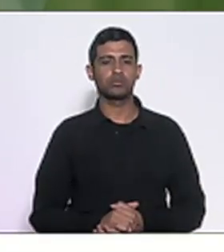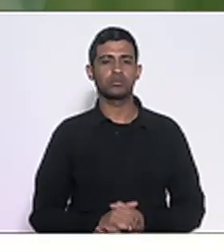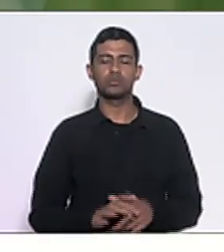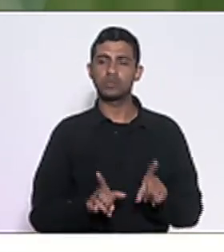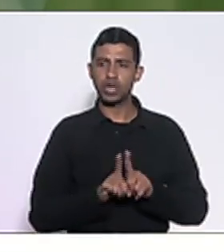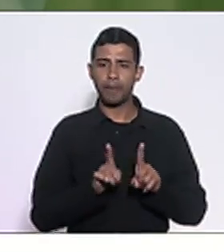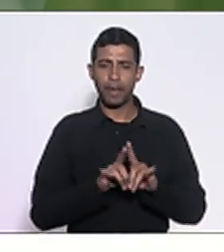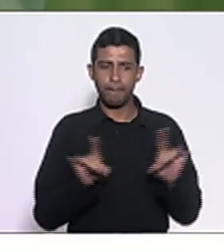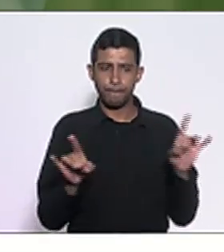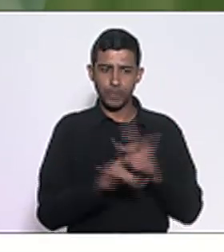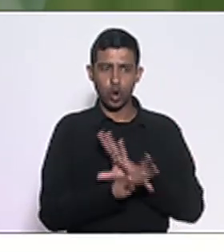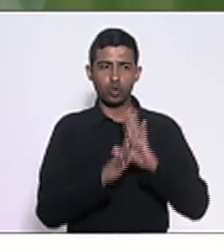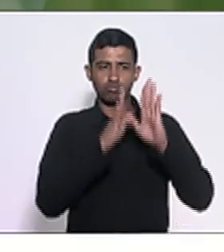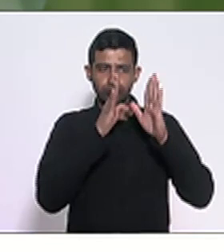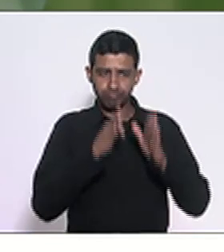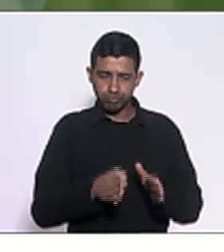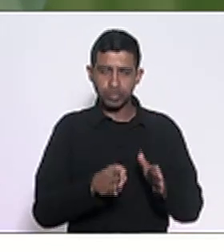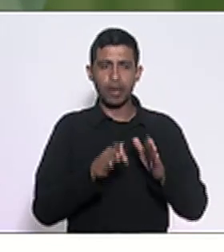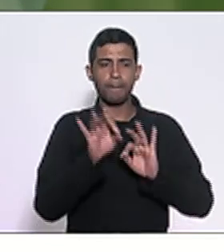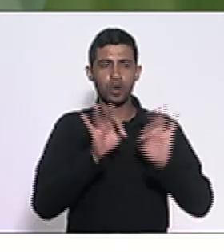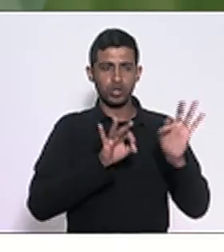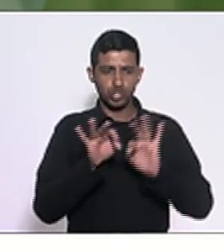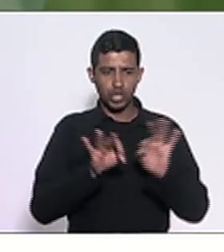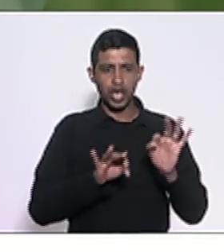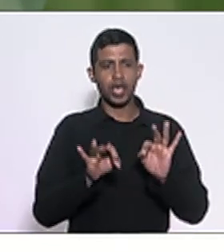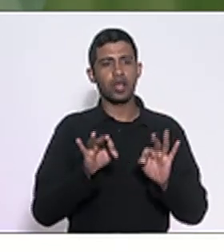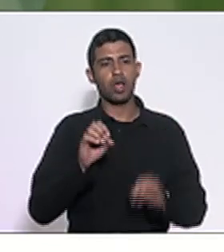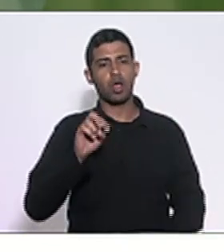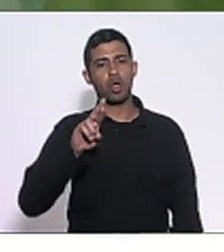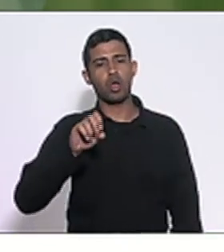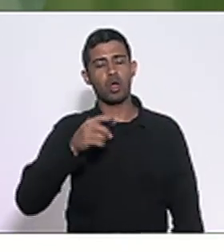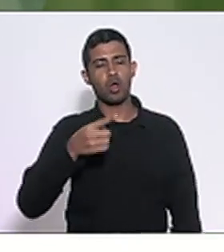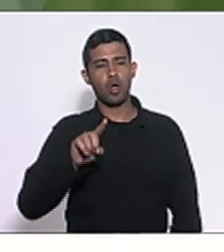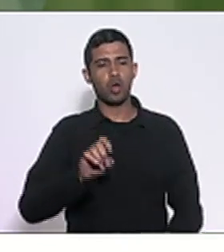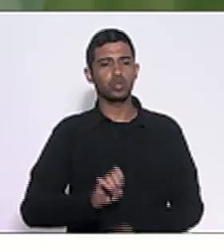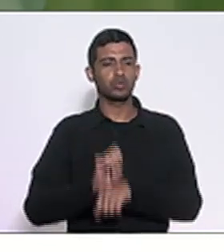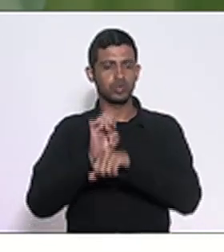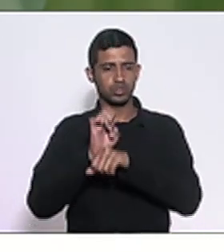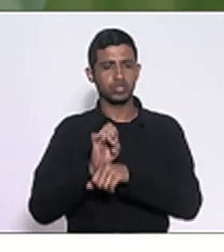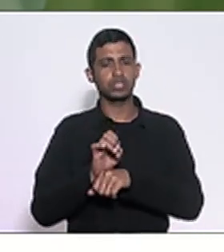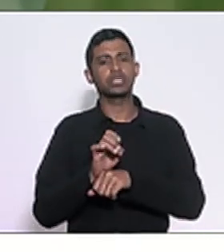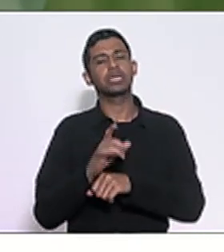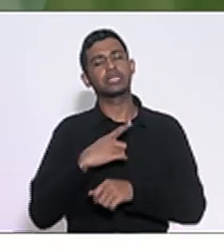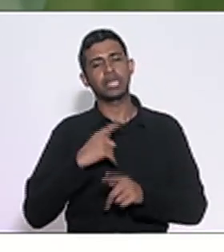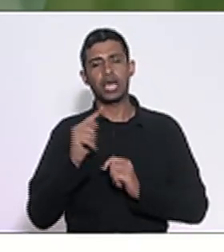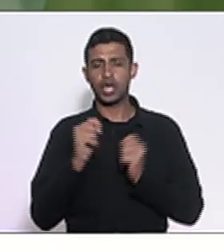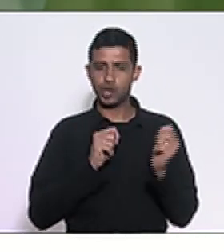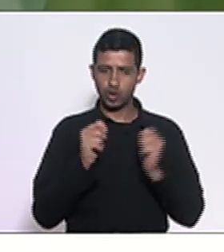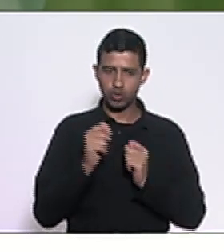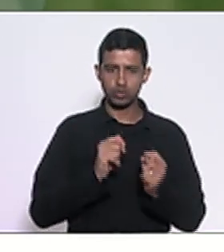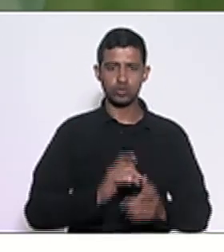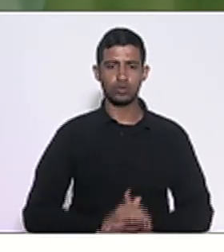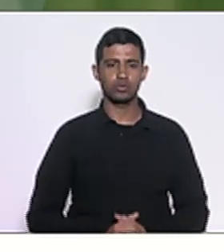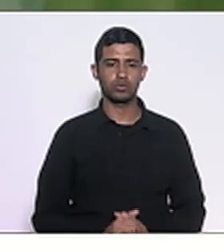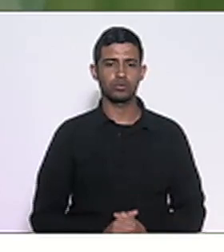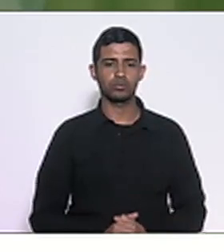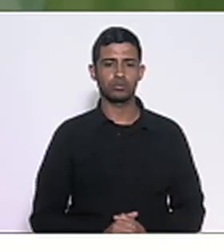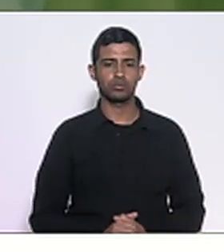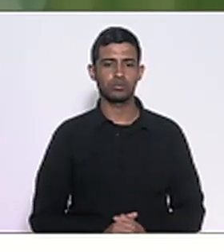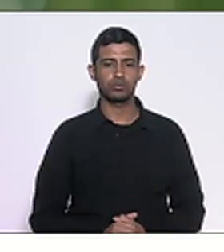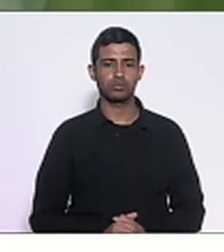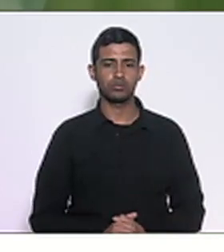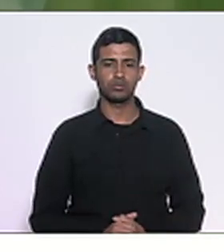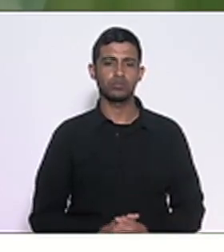projetos com órgãos e setores do Estado, termos o controle sobre o projeto, cumprir cronograma físico-financeiro e, conventura,